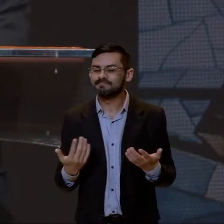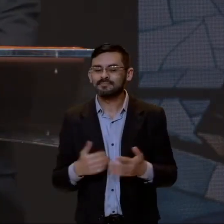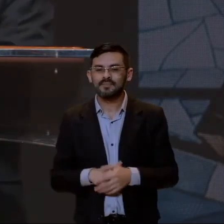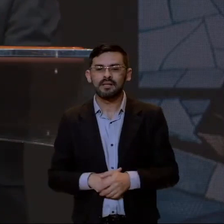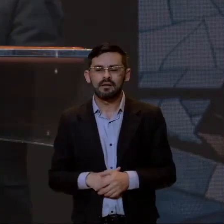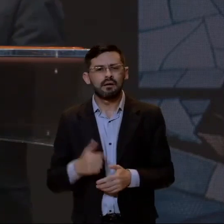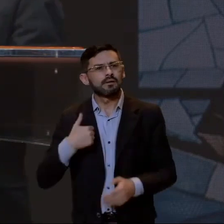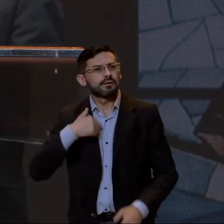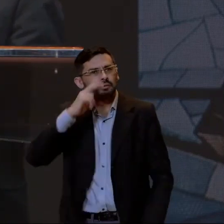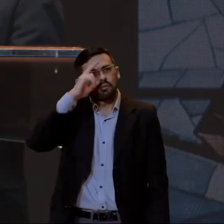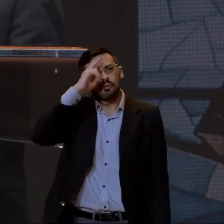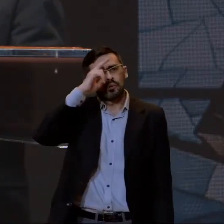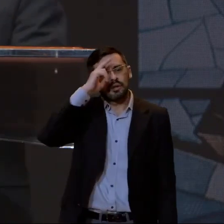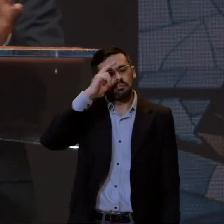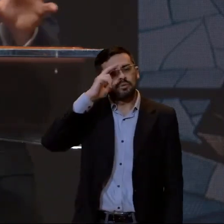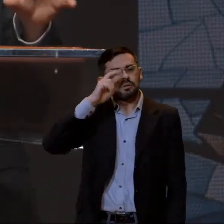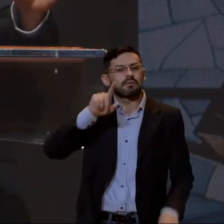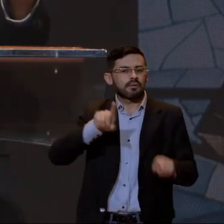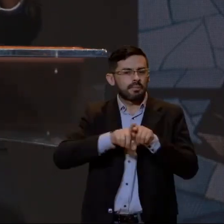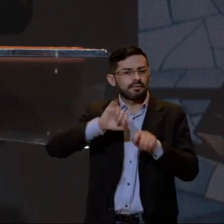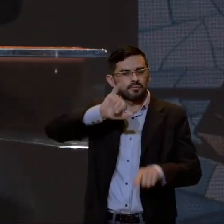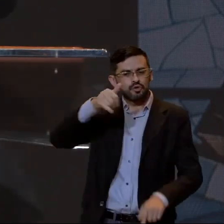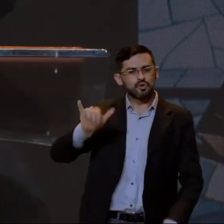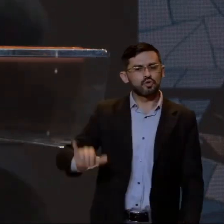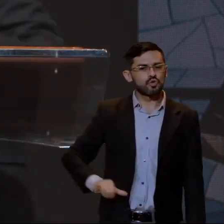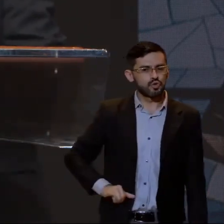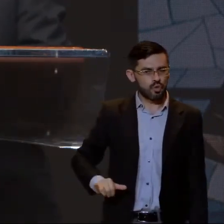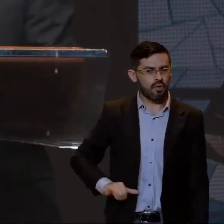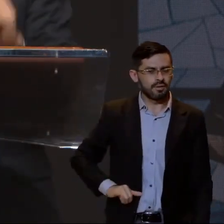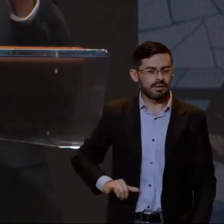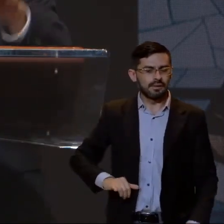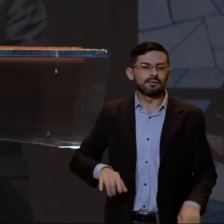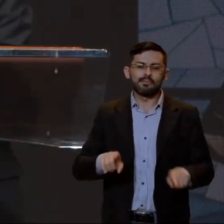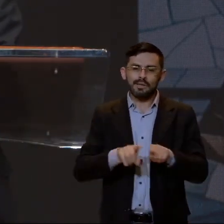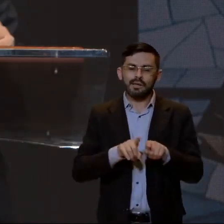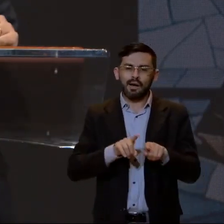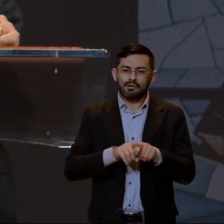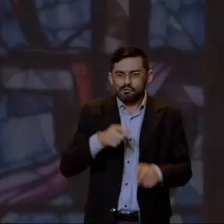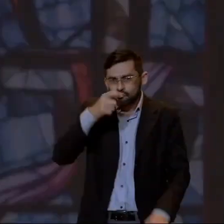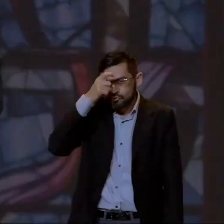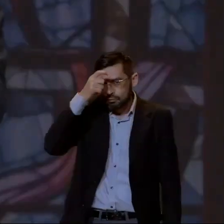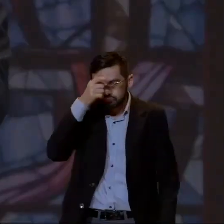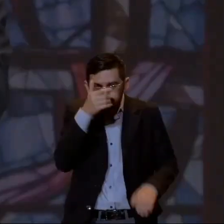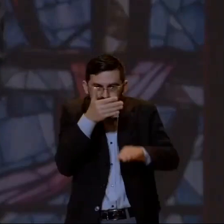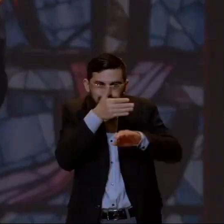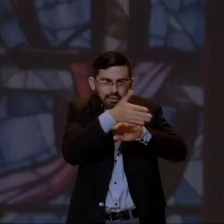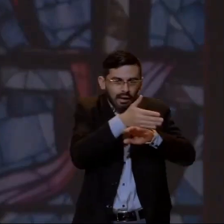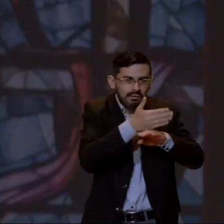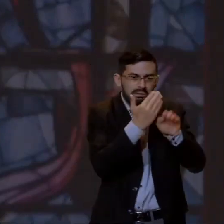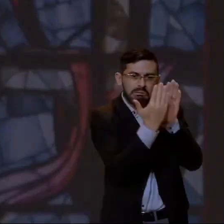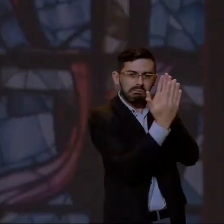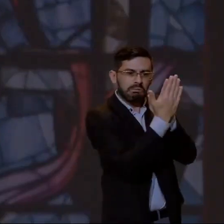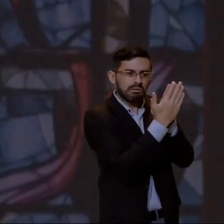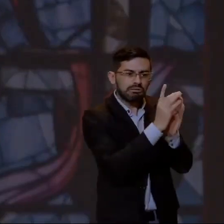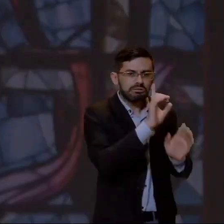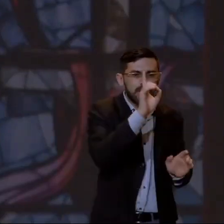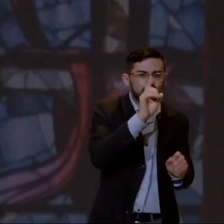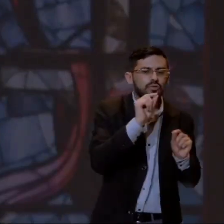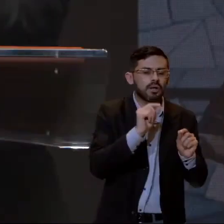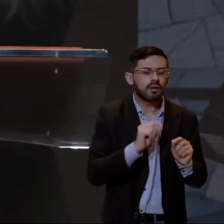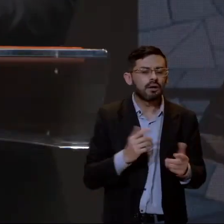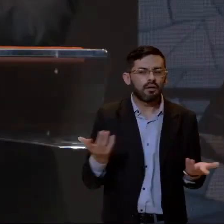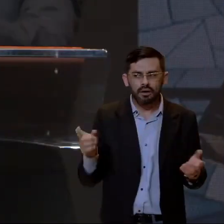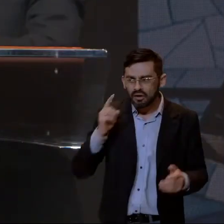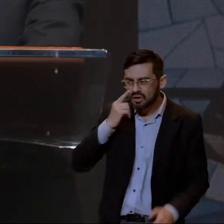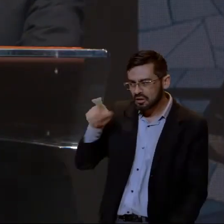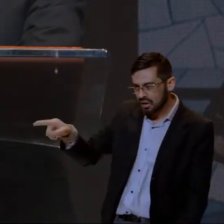Porque eu me lembro da história de Jó, quando Satanás vai à presença de Deus falar sobre Jó. Deus olha para Satanás e